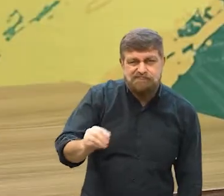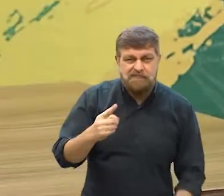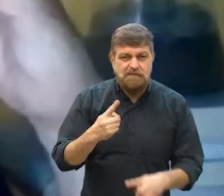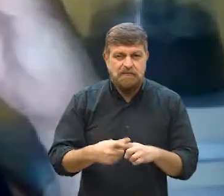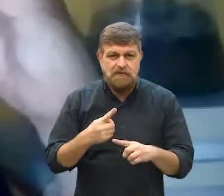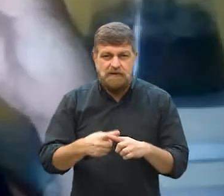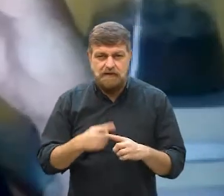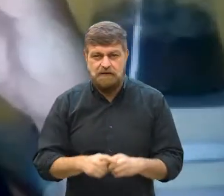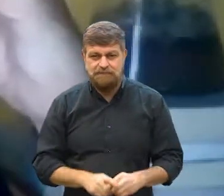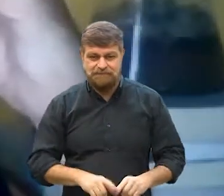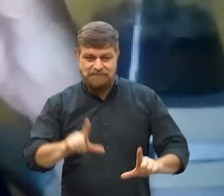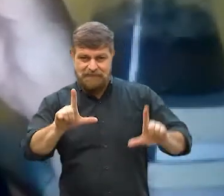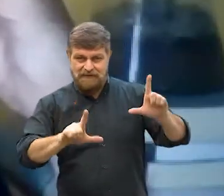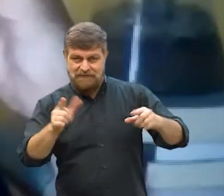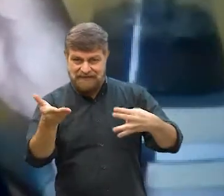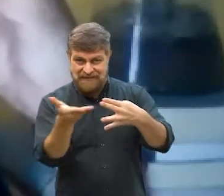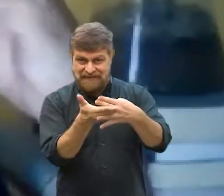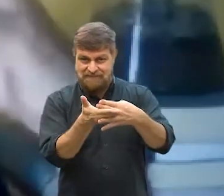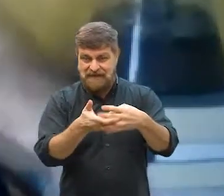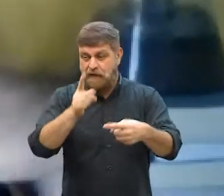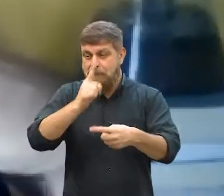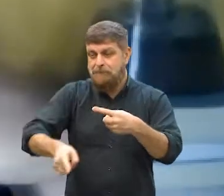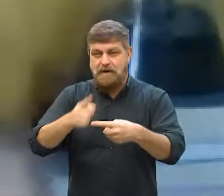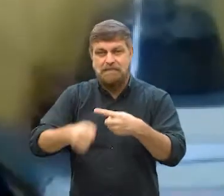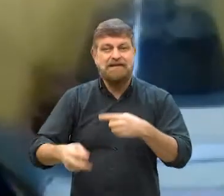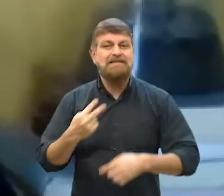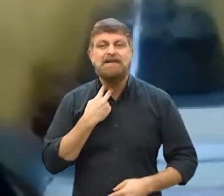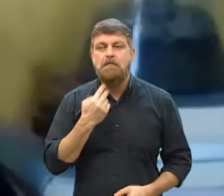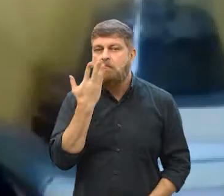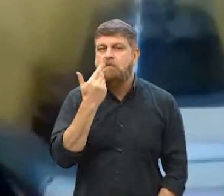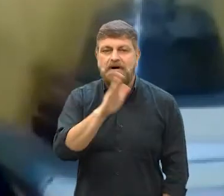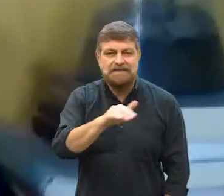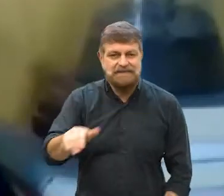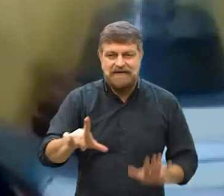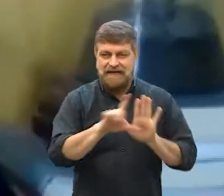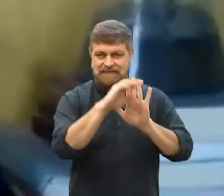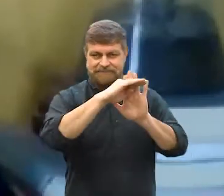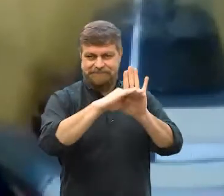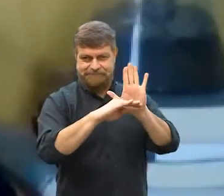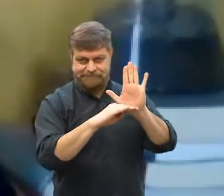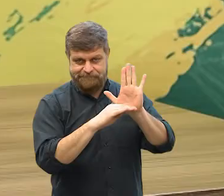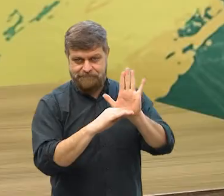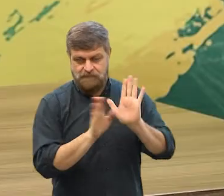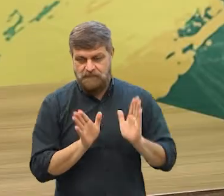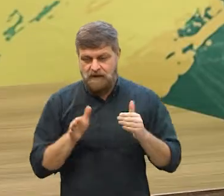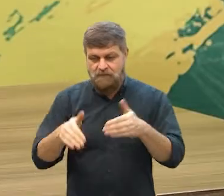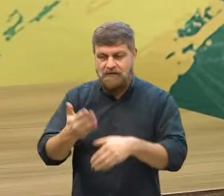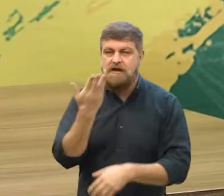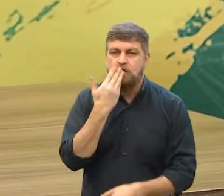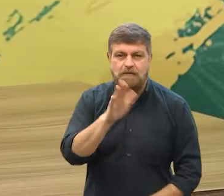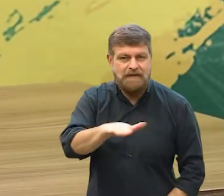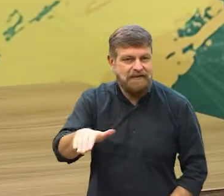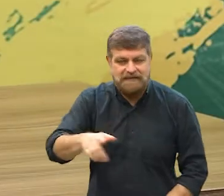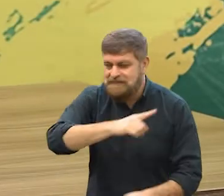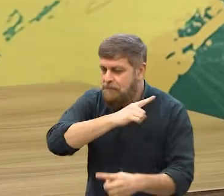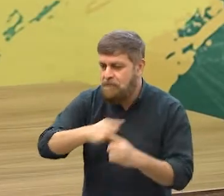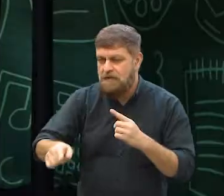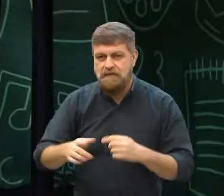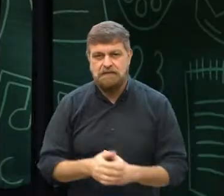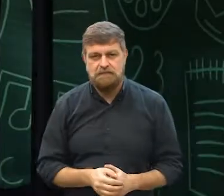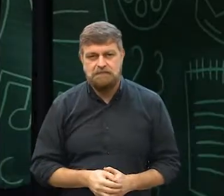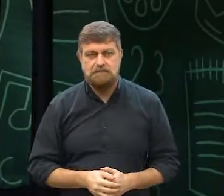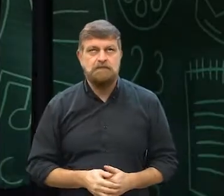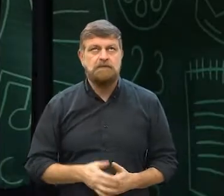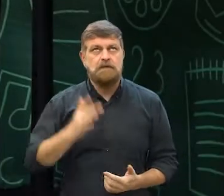os comerciais foram proibidos né a nova legislação proíbe o comerciais público e hoje ou a gente hoje eu